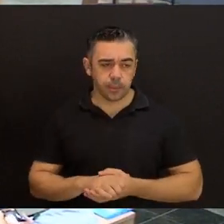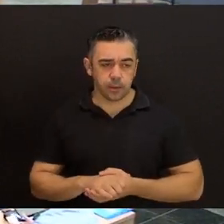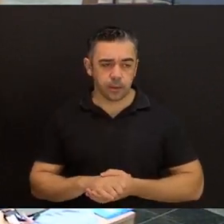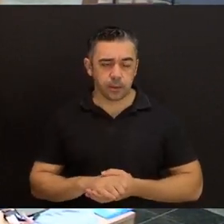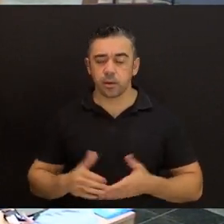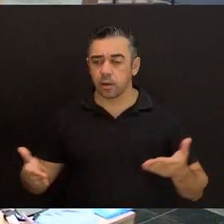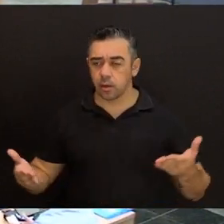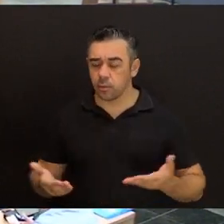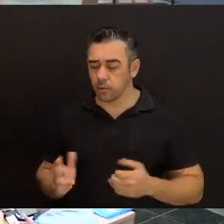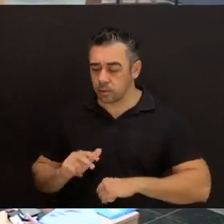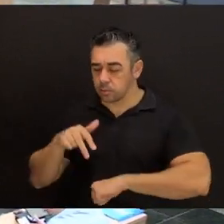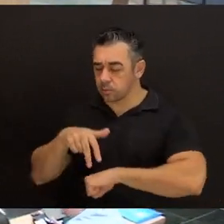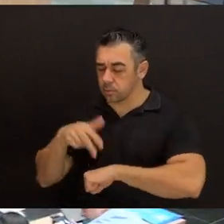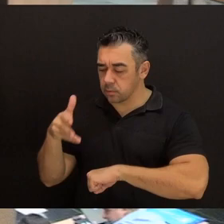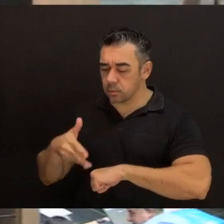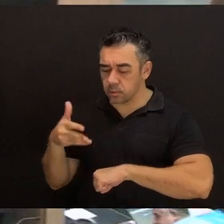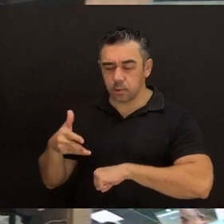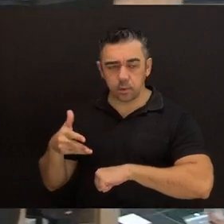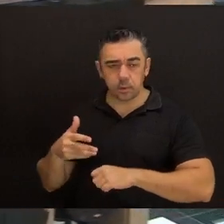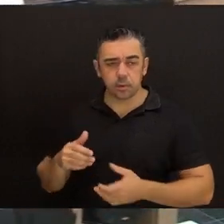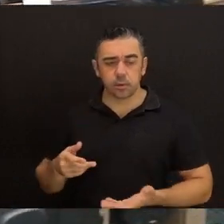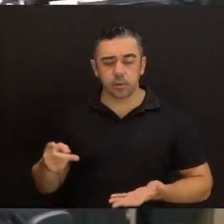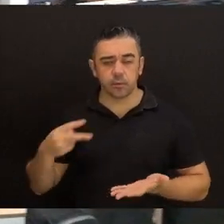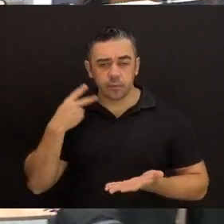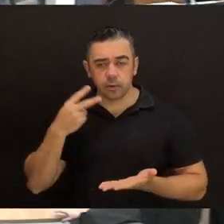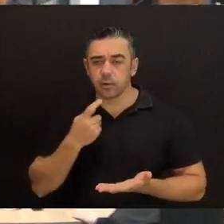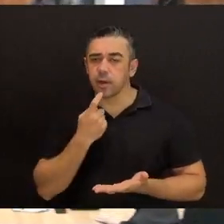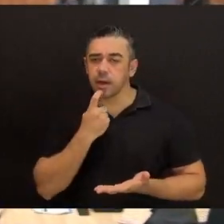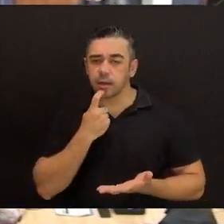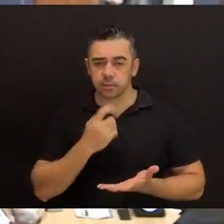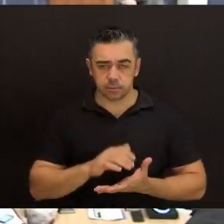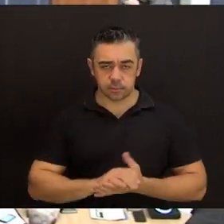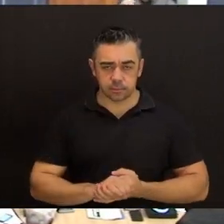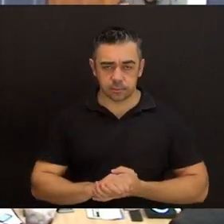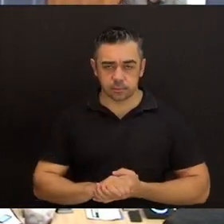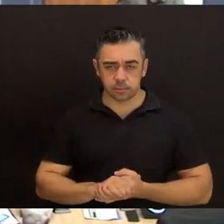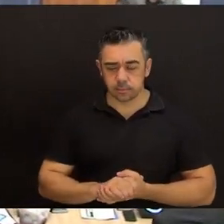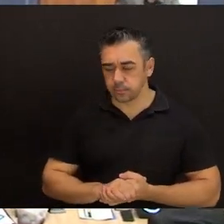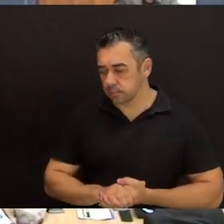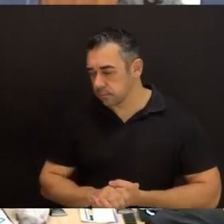uma palavra Vereador Alex Siqueira